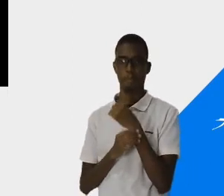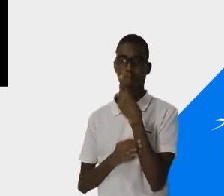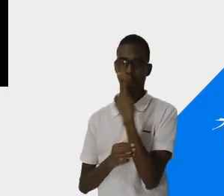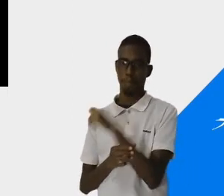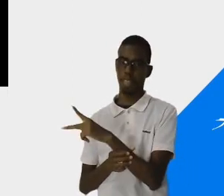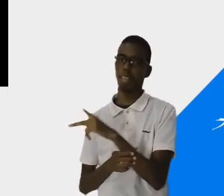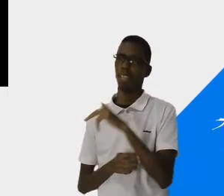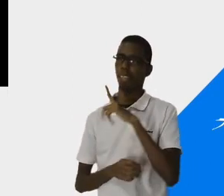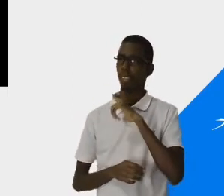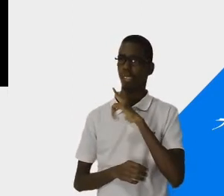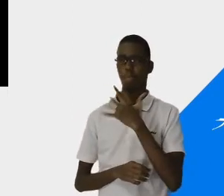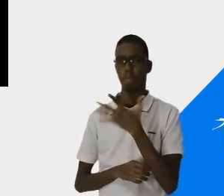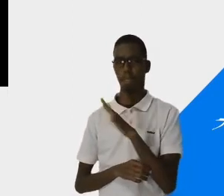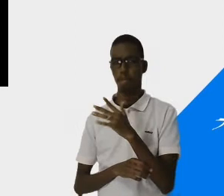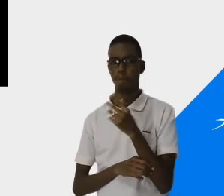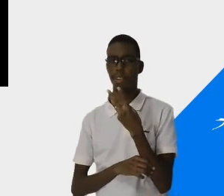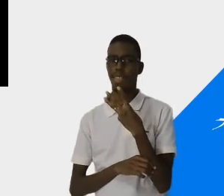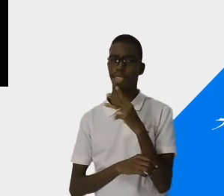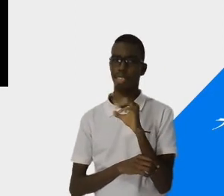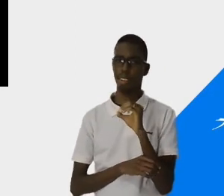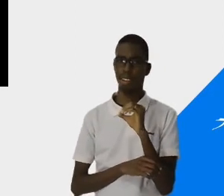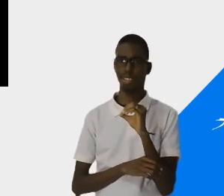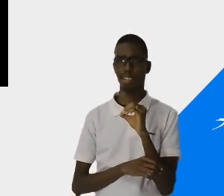ml de líquor